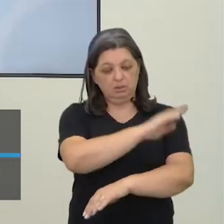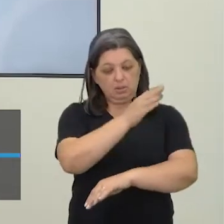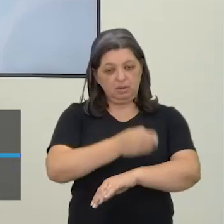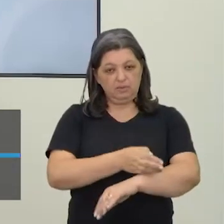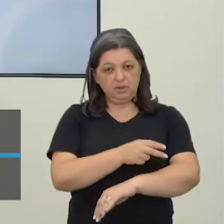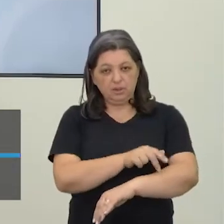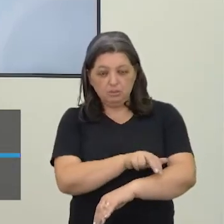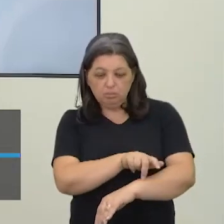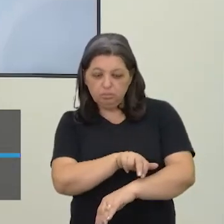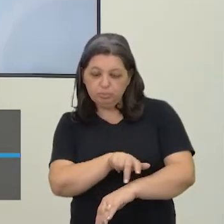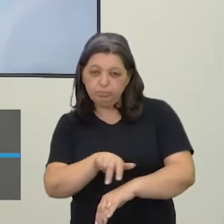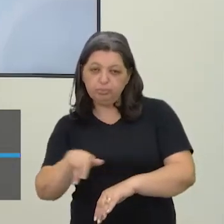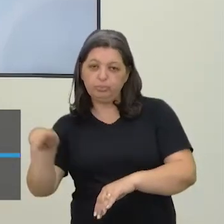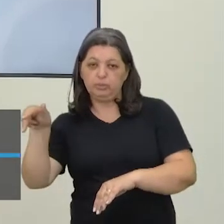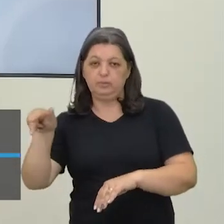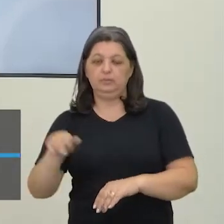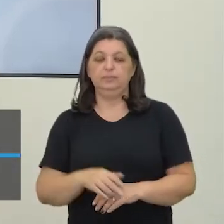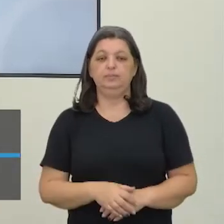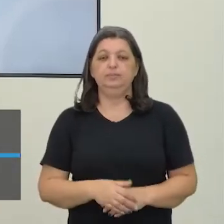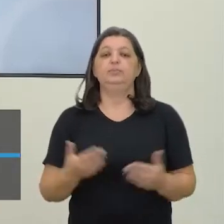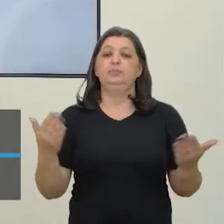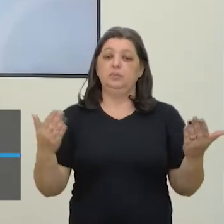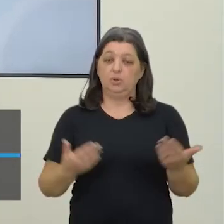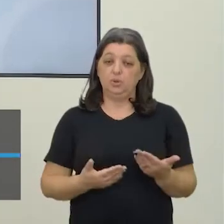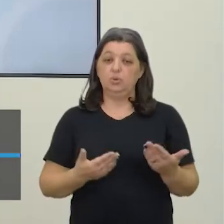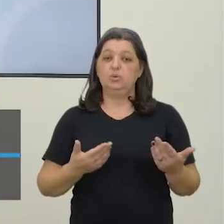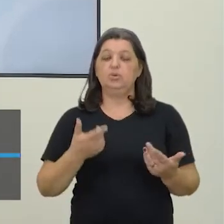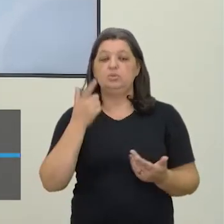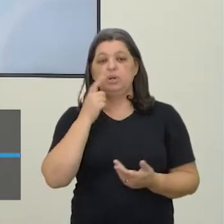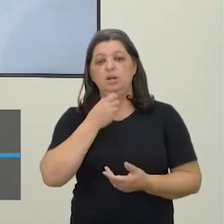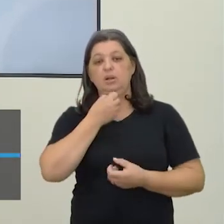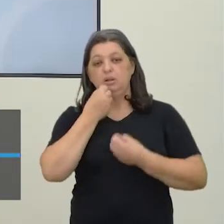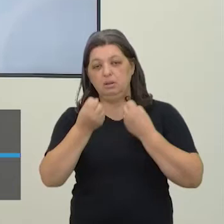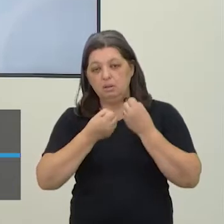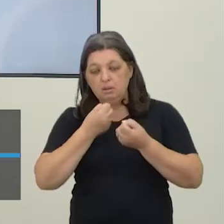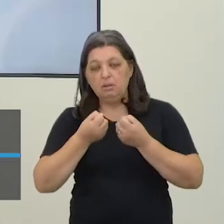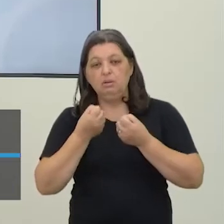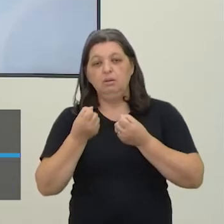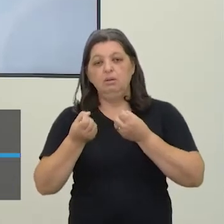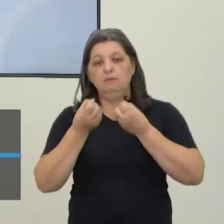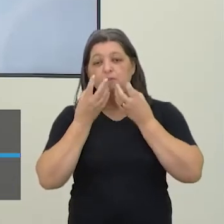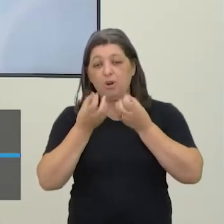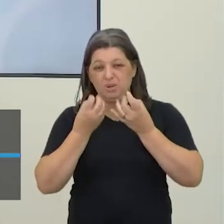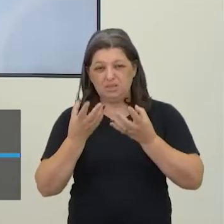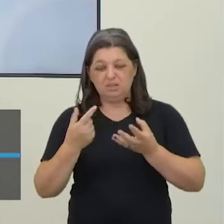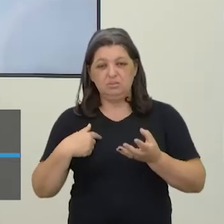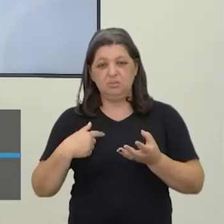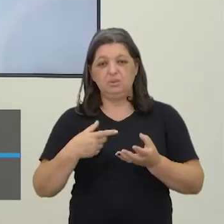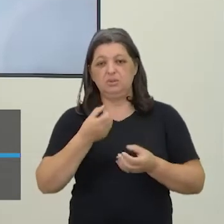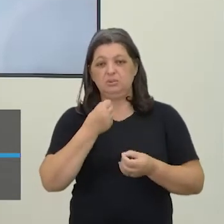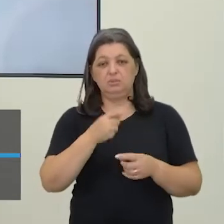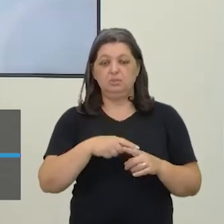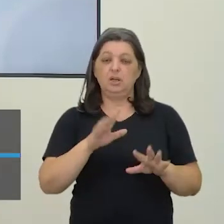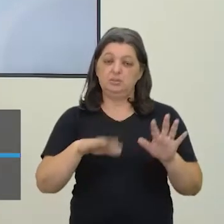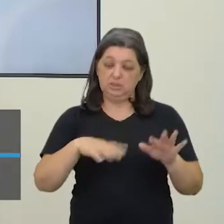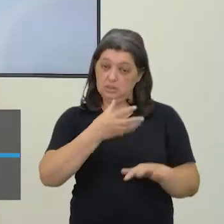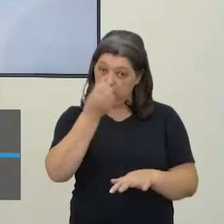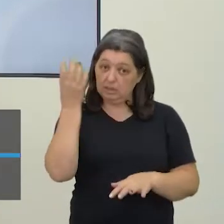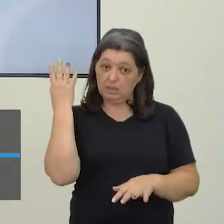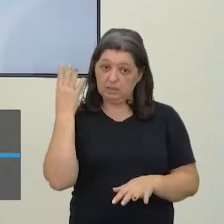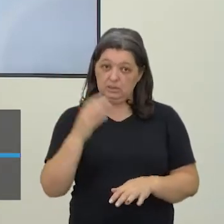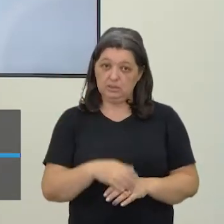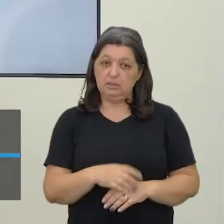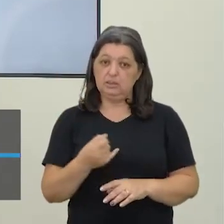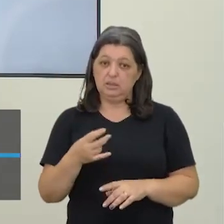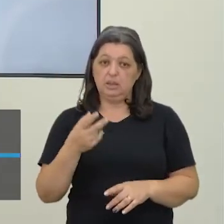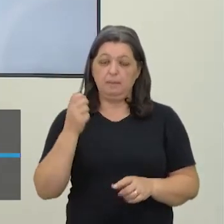algo grandioso. Então hoje, de novo, você consegue muitas informações através de reportagens e tal. É que é muita informação, a gente acaba esquecendo, mas se você parar